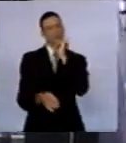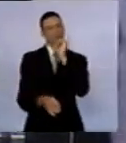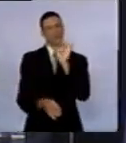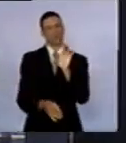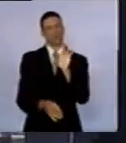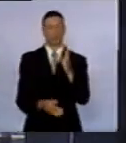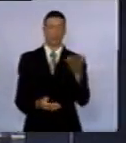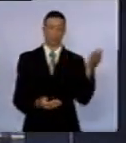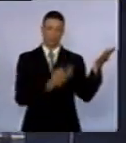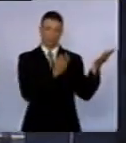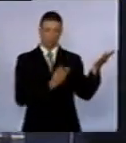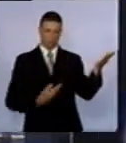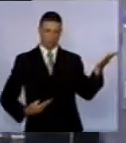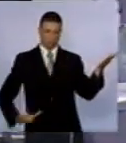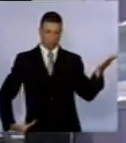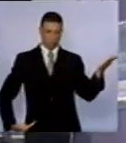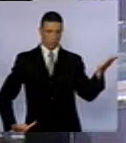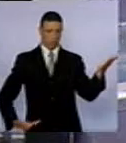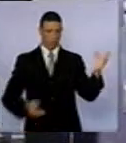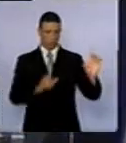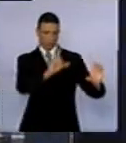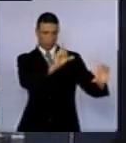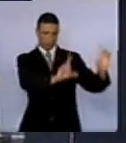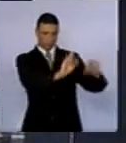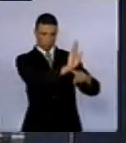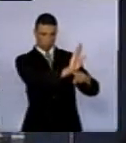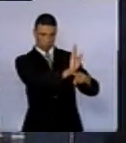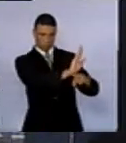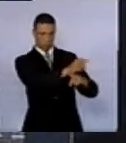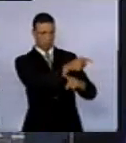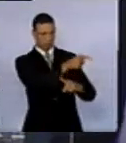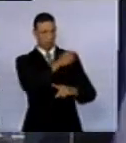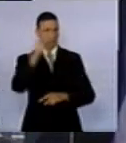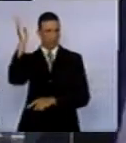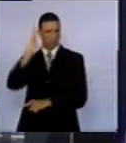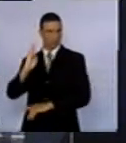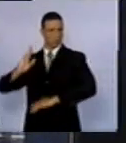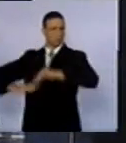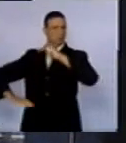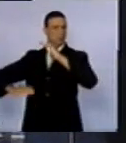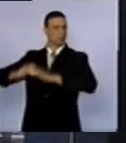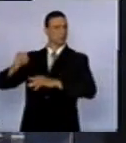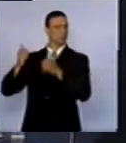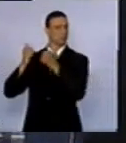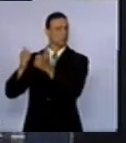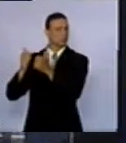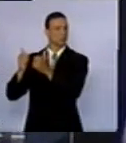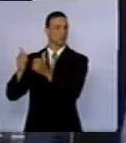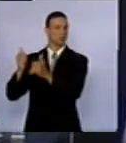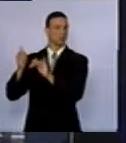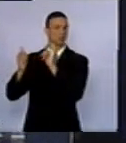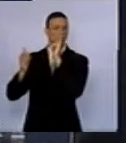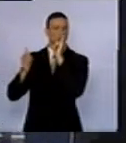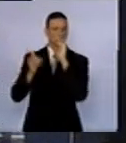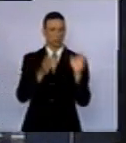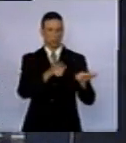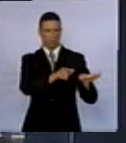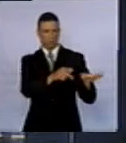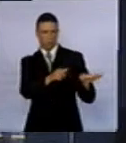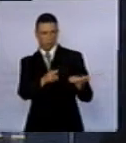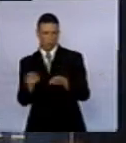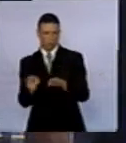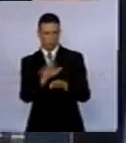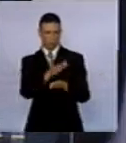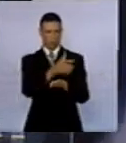Senhor ministro, como demonstrado nesse vídeo, a produção brasileira tem muita qualidade. Na última semana, entre os dias 20 e